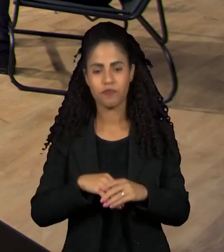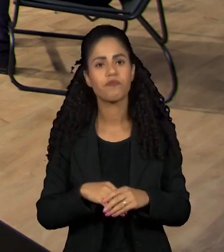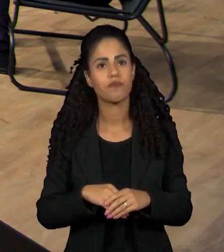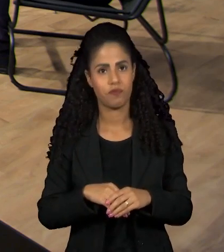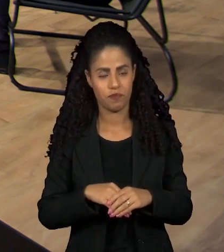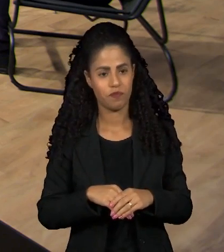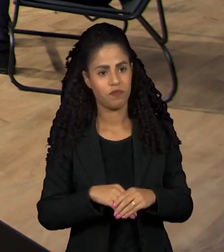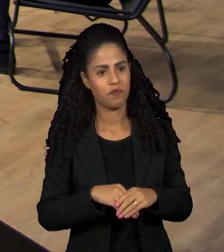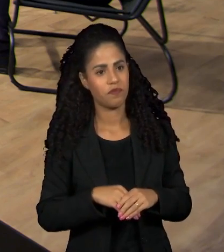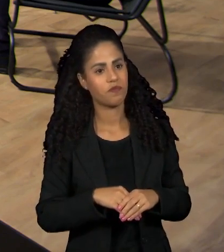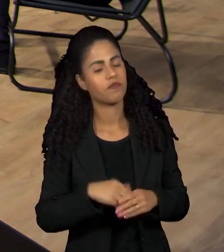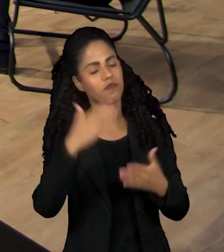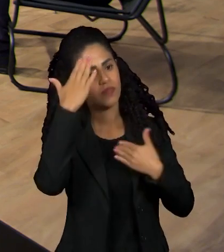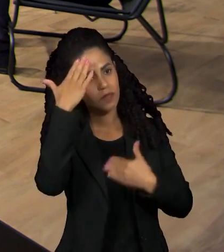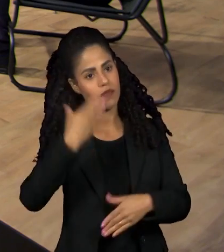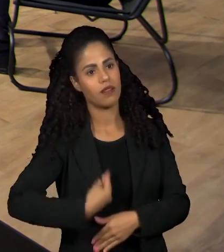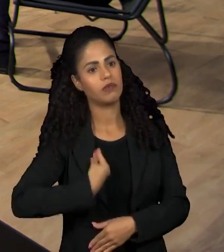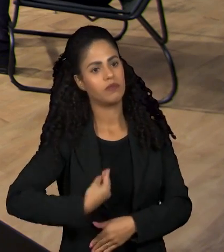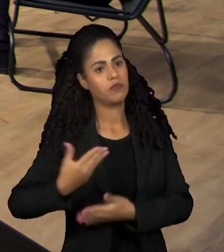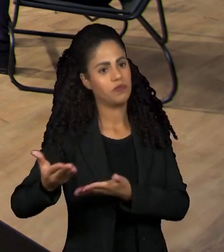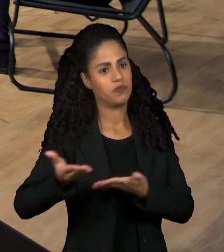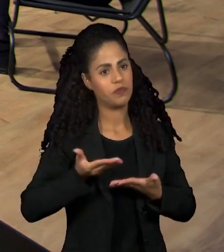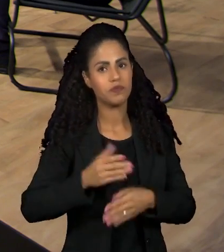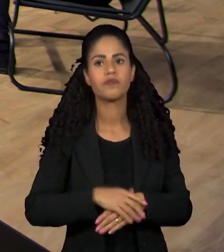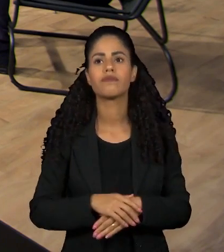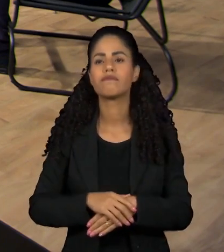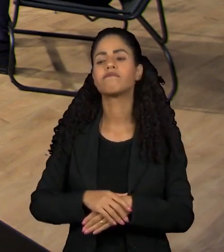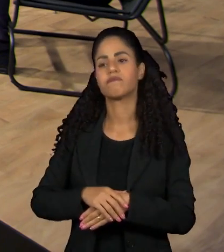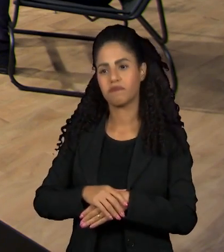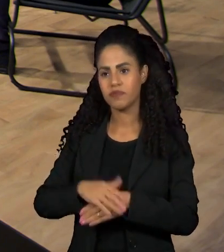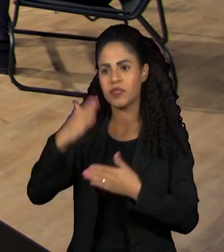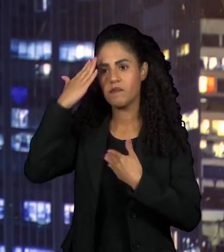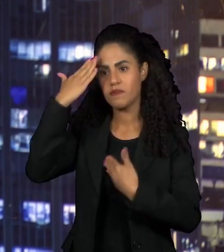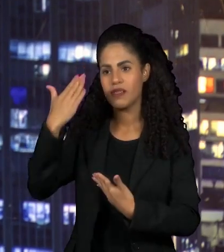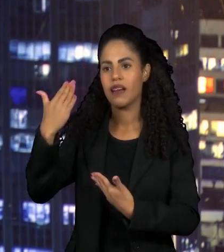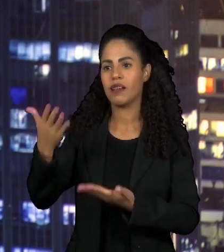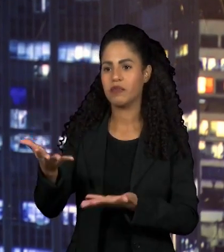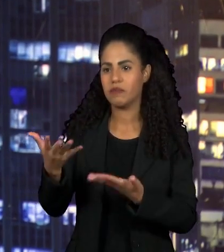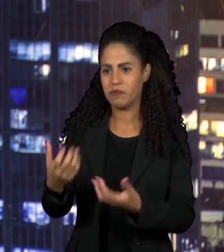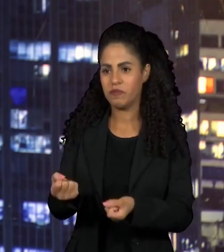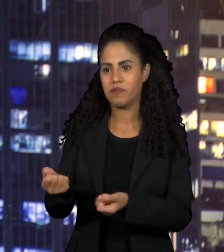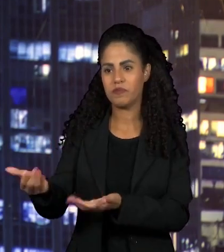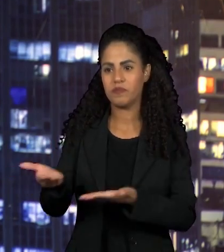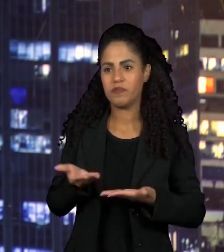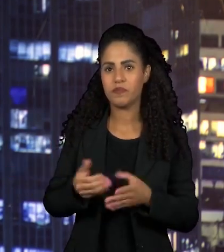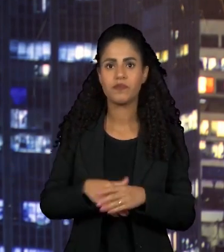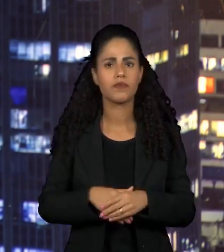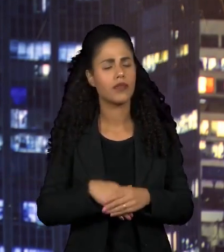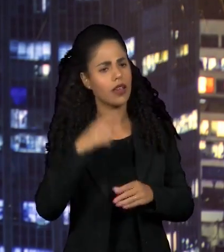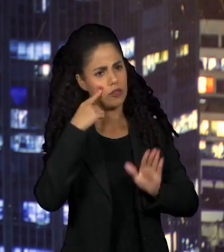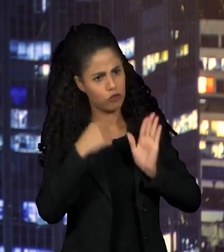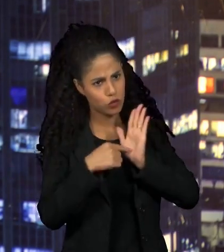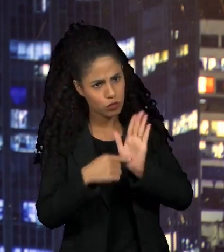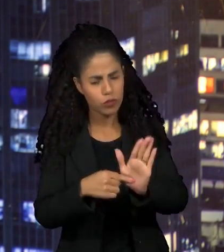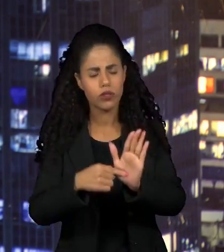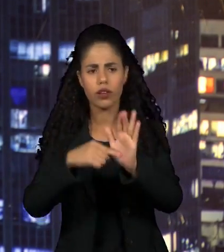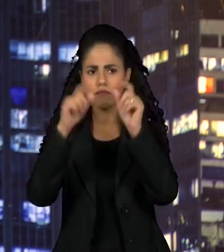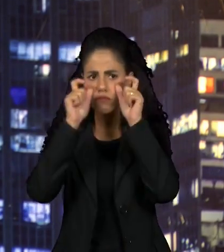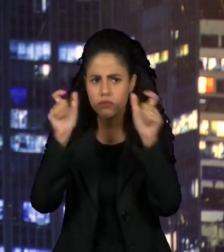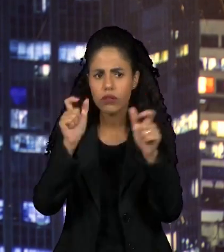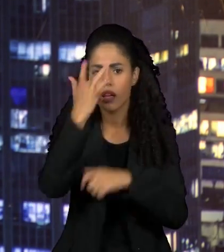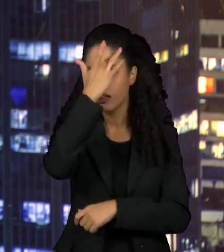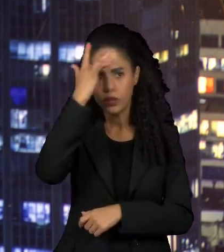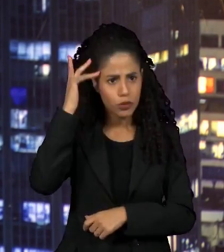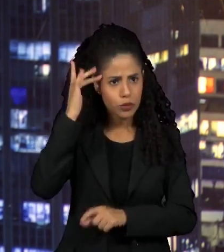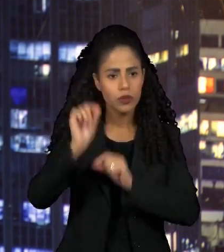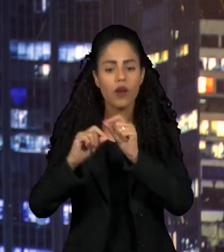Bruno, doutora Thaís, obrigada por estarem aqui. Obrigada pelo convite. Nós abrimos aí justamente mostrando para chamar a atenção das